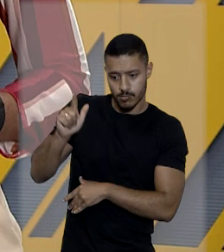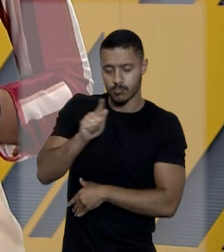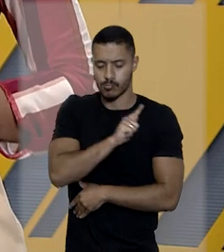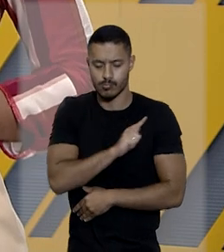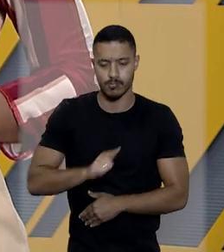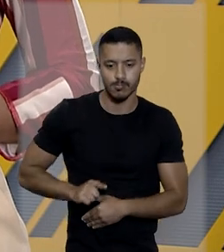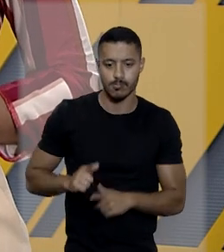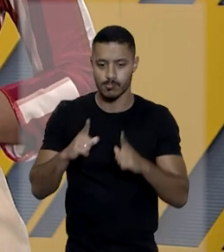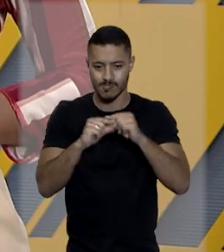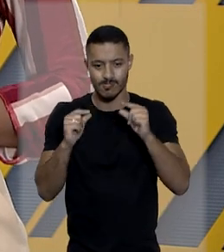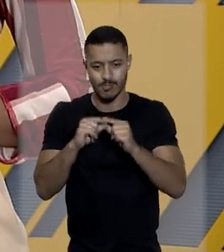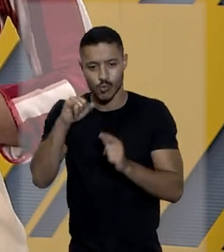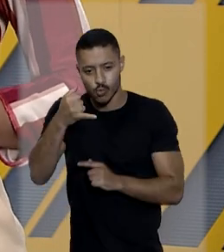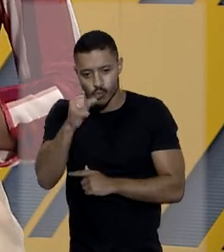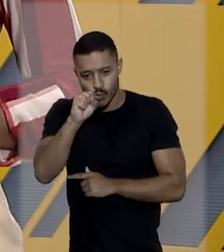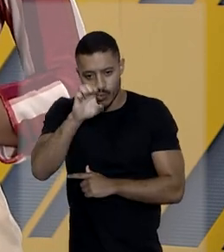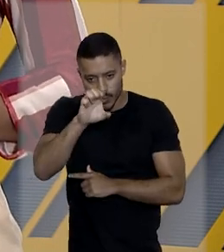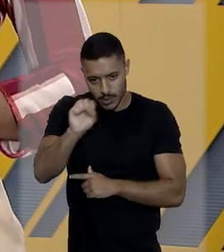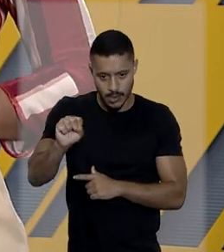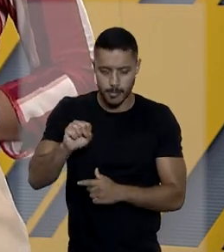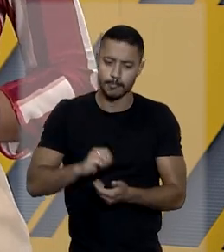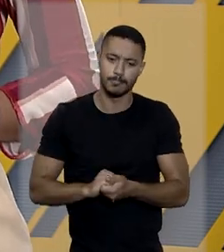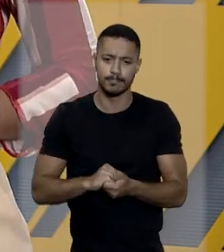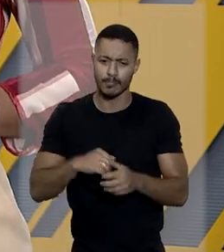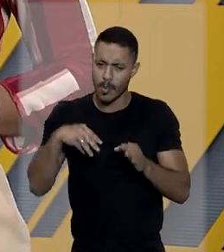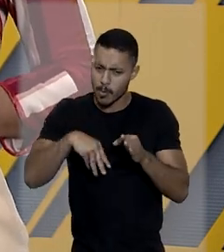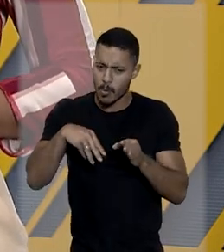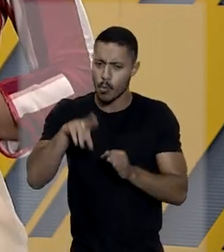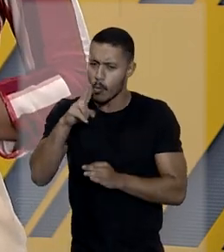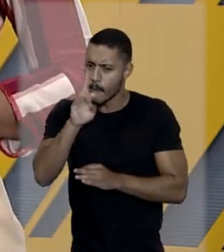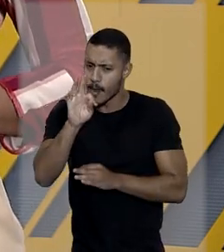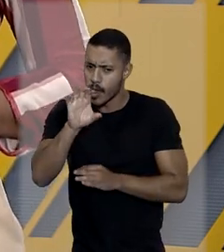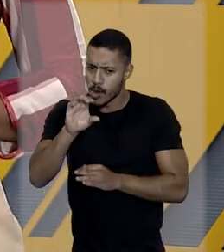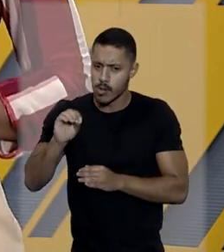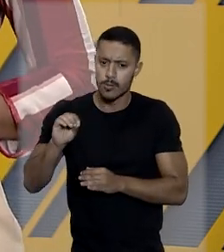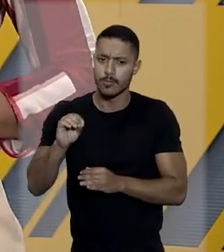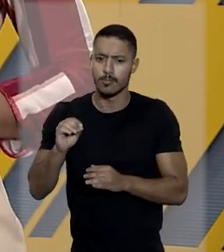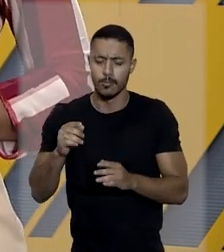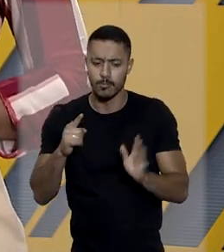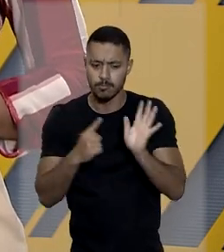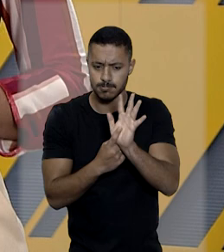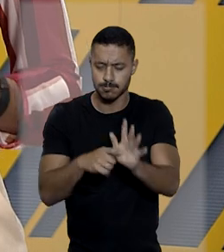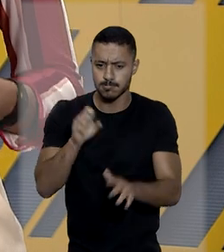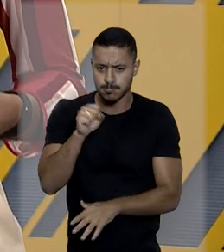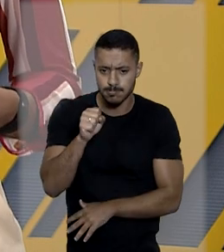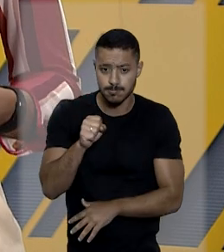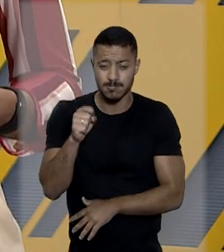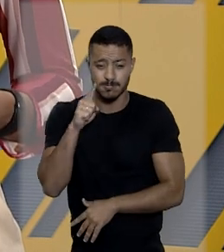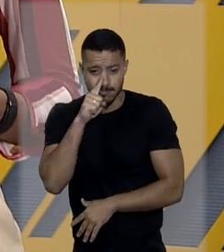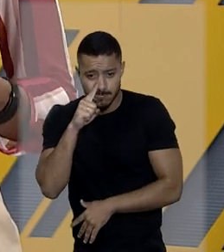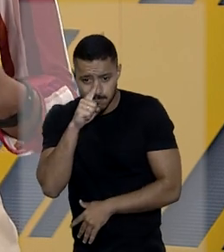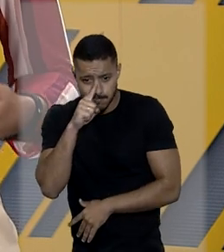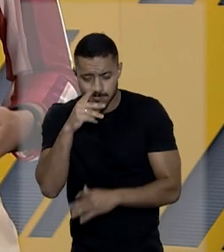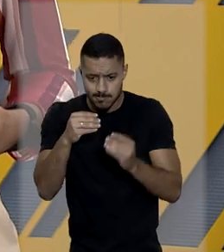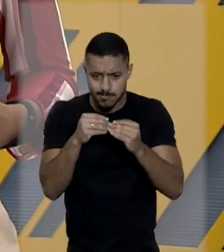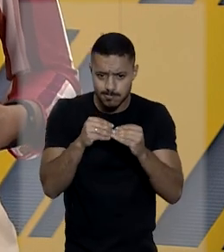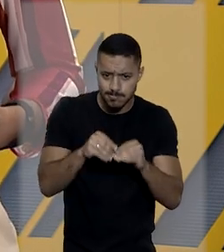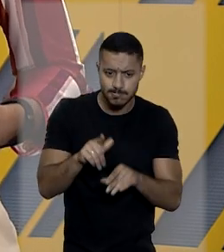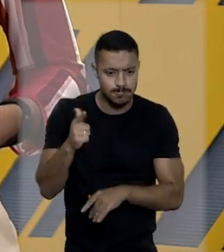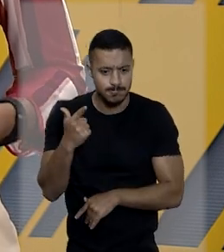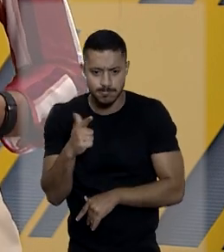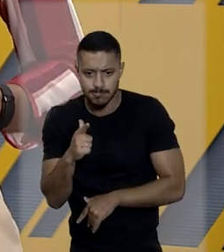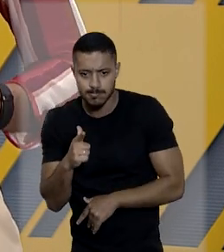Distrito Federal, José Roberto Arruda. Para o ministro Humberto Martins, ficou evidenciado o risco de dano